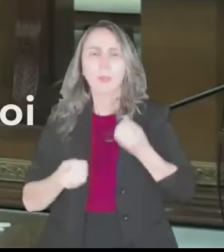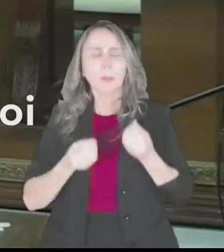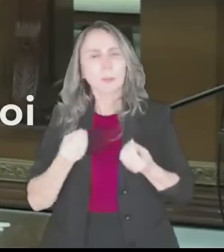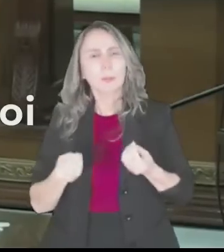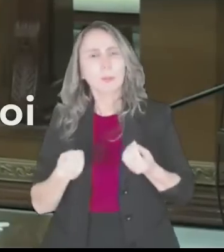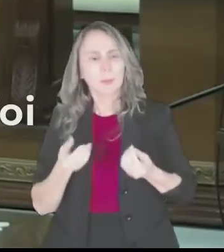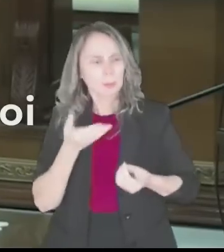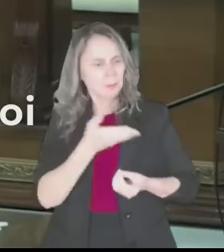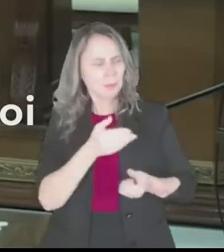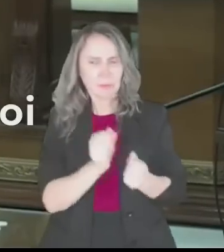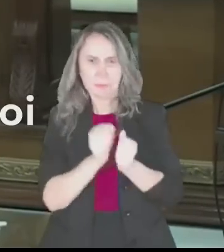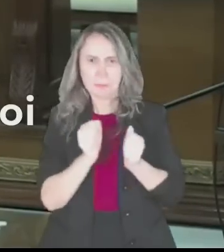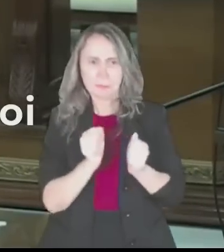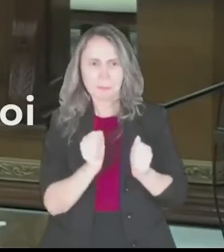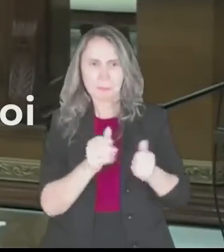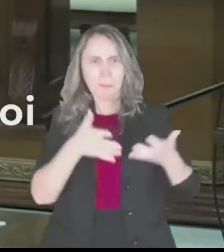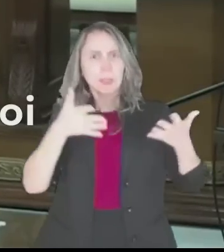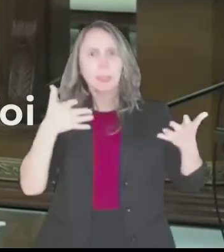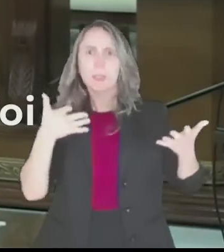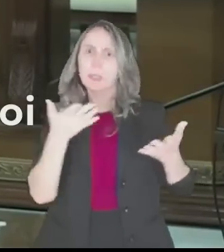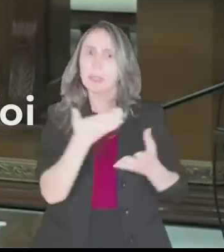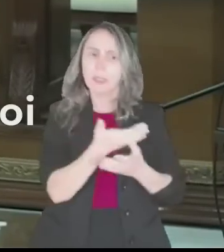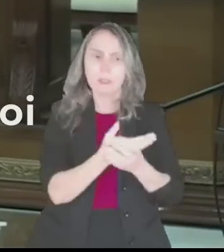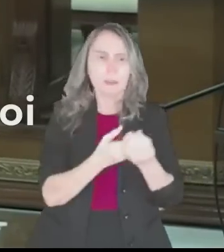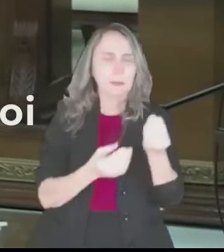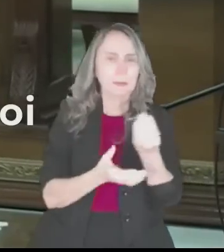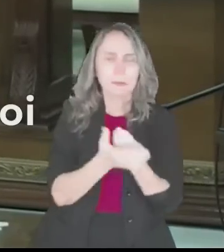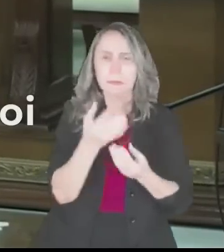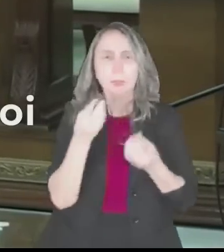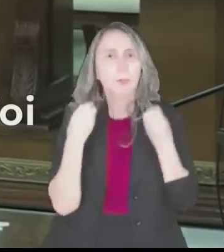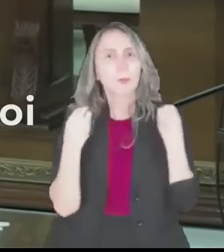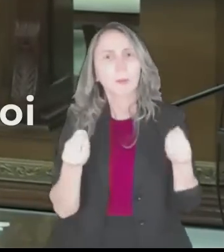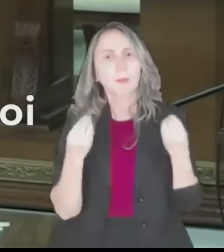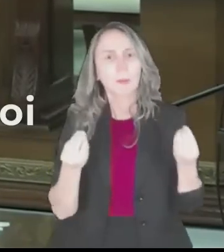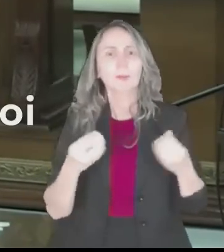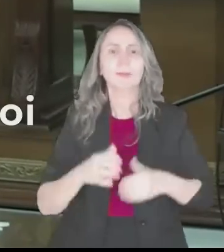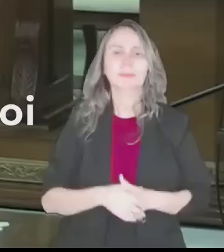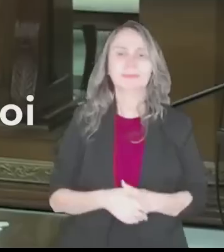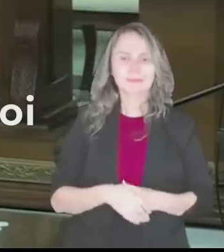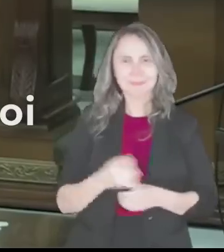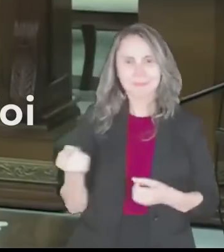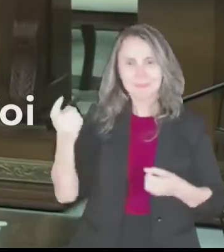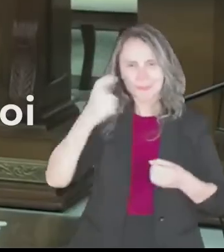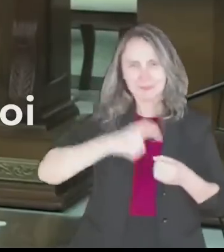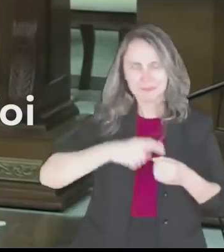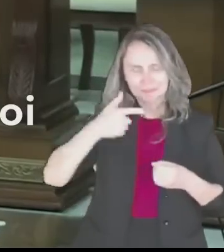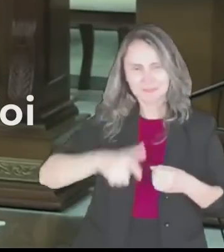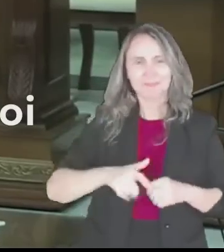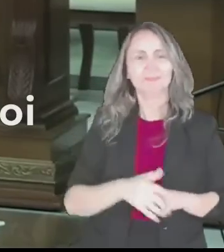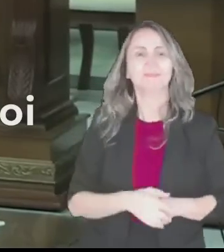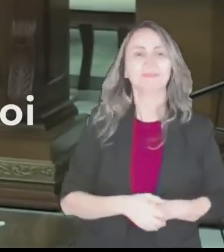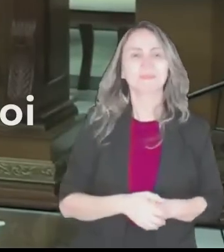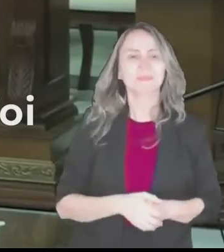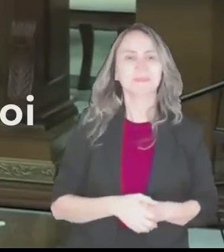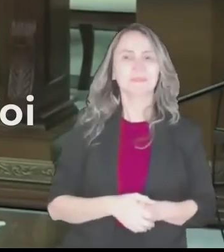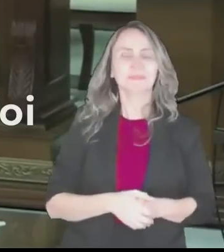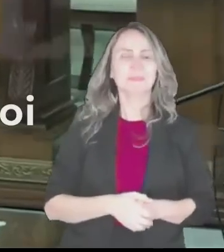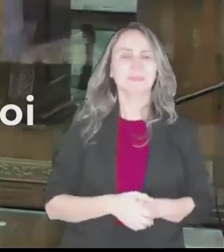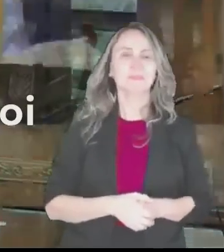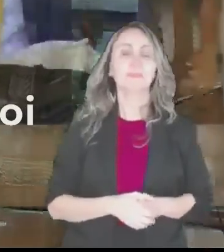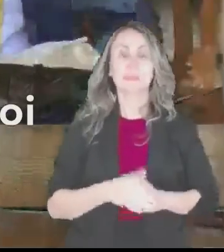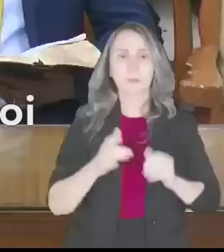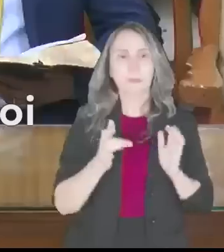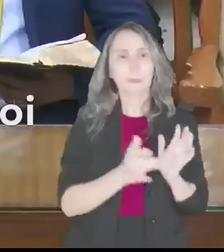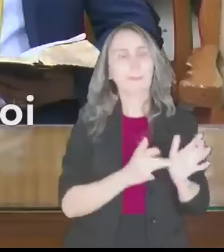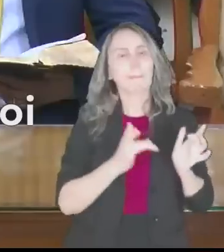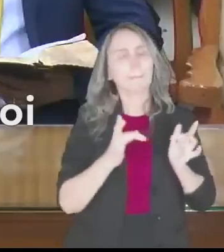tais maravilhas por suas mãos? Vamos voltar, por favor? E partindo dali, chegou